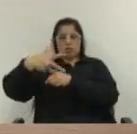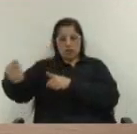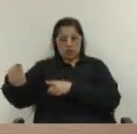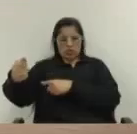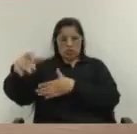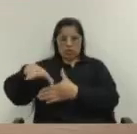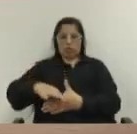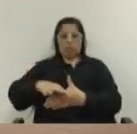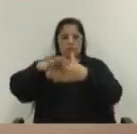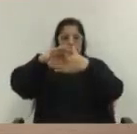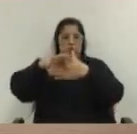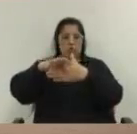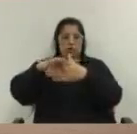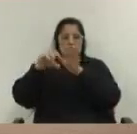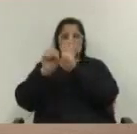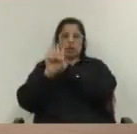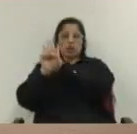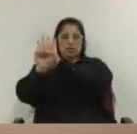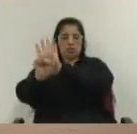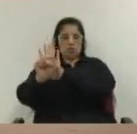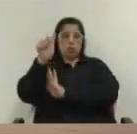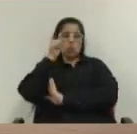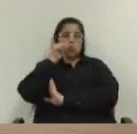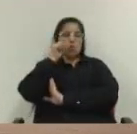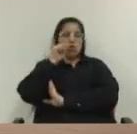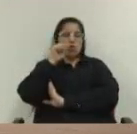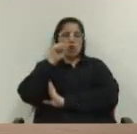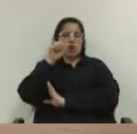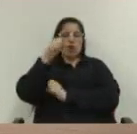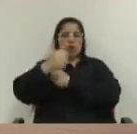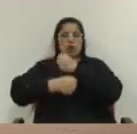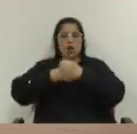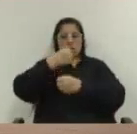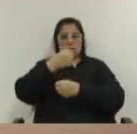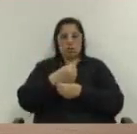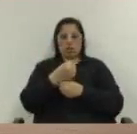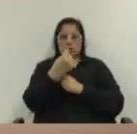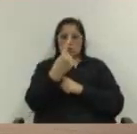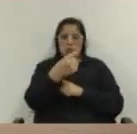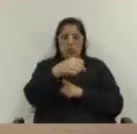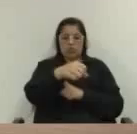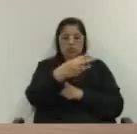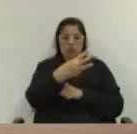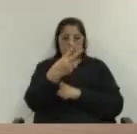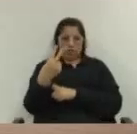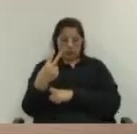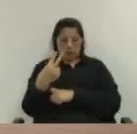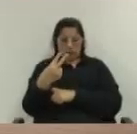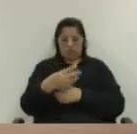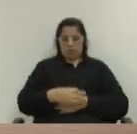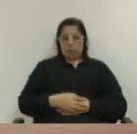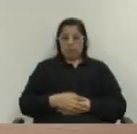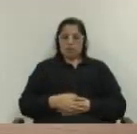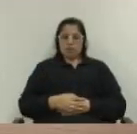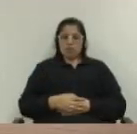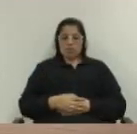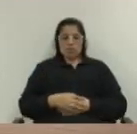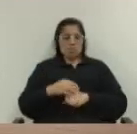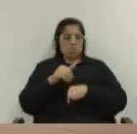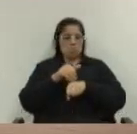escolhida como a mulher símbolo de 32, no jubileu de prata da Revolução de 32. A mais alta honraria